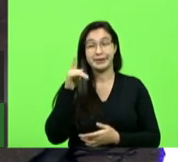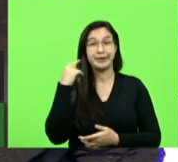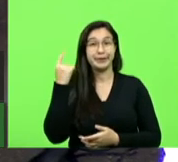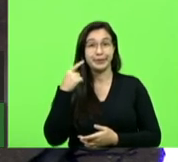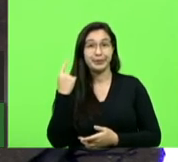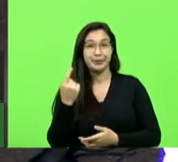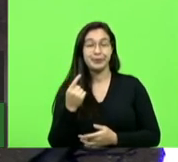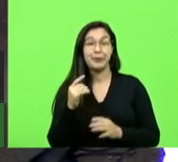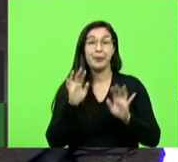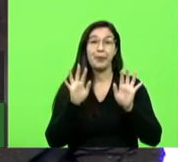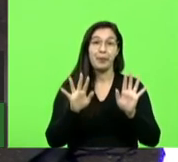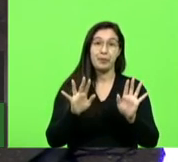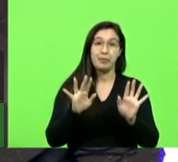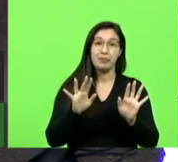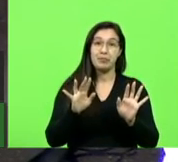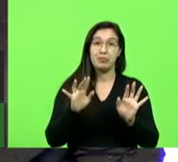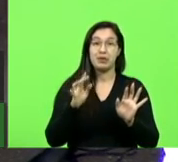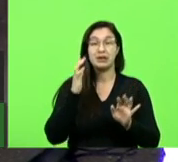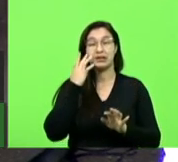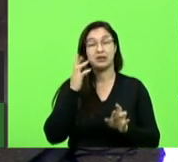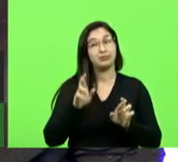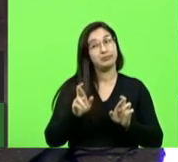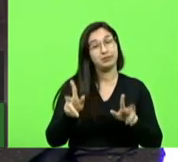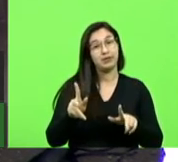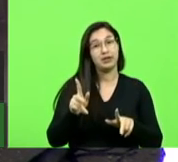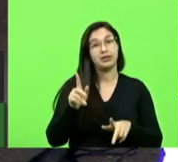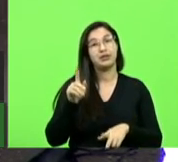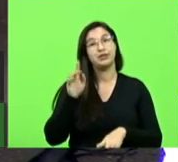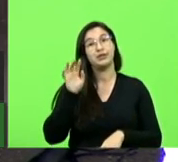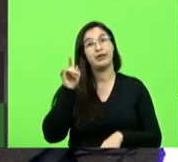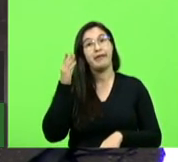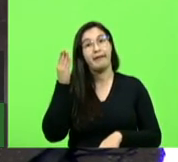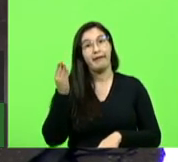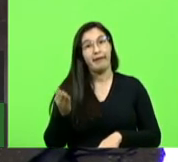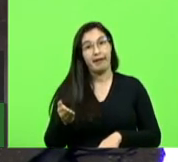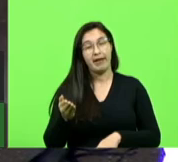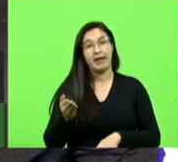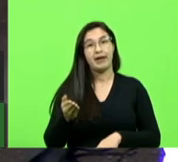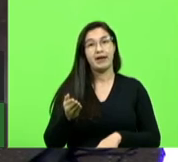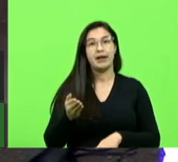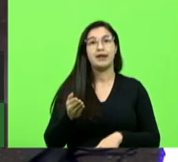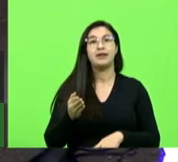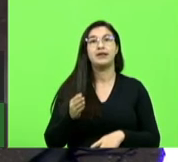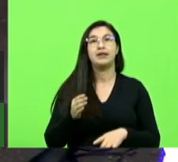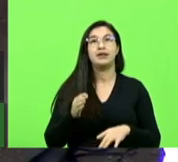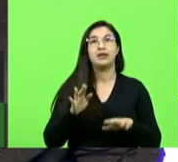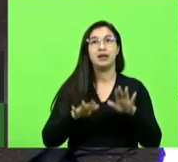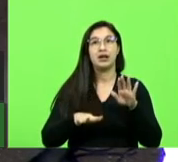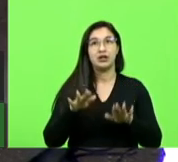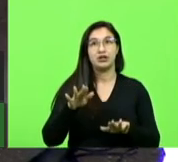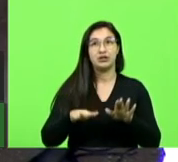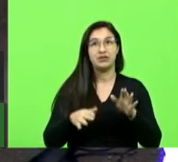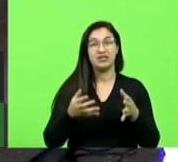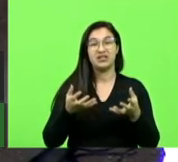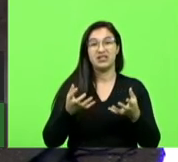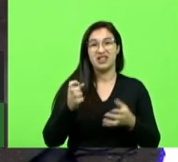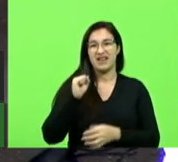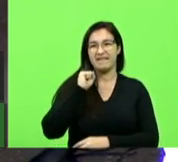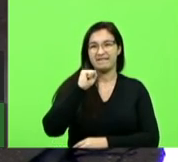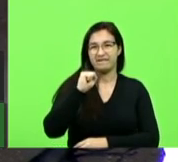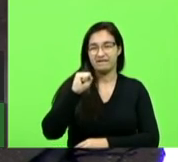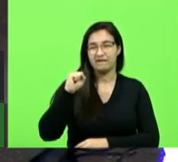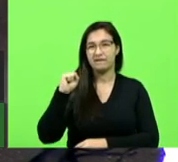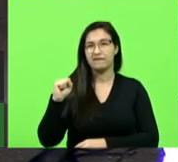penso, acredito o contrário. Creio eu que a figura de Adélio naquele dia fez as vezes de um mercenário, e eu acredito que